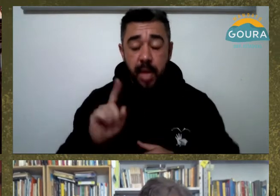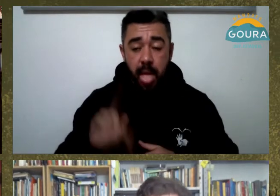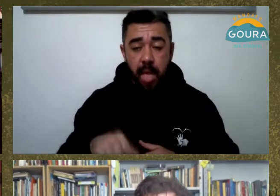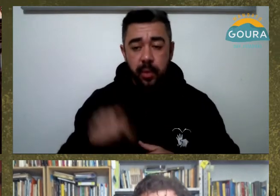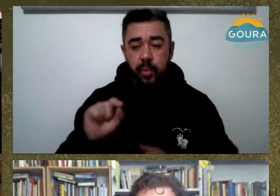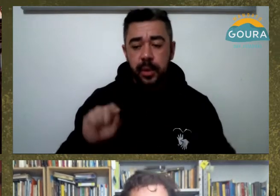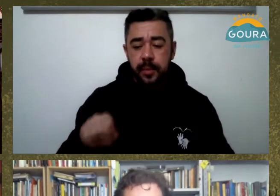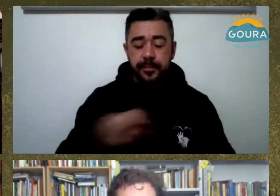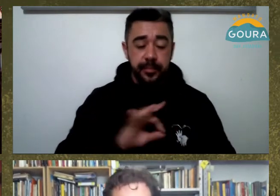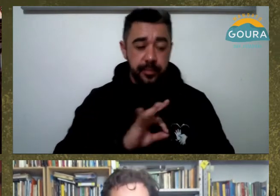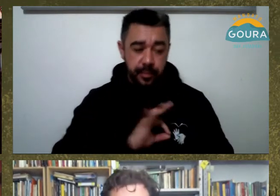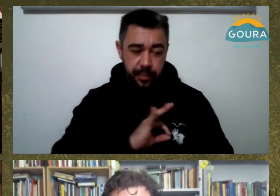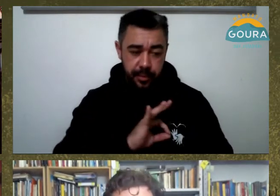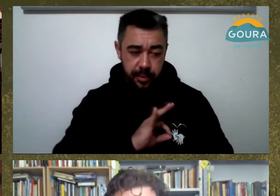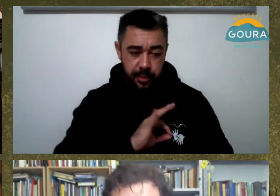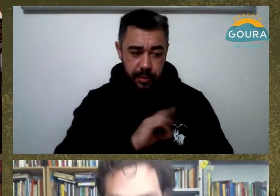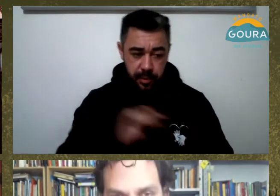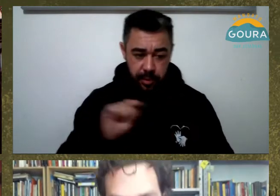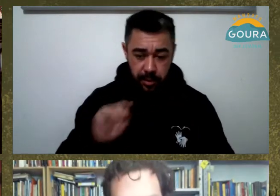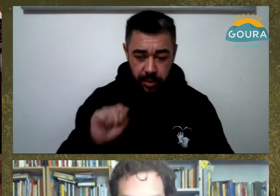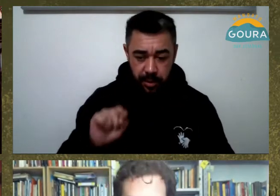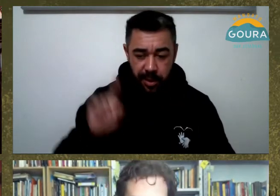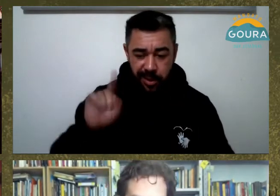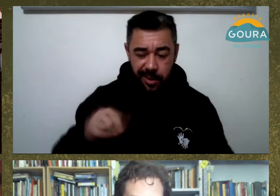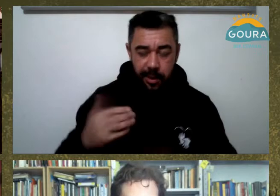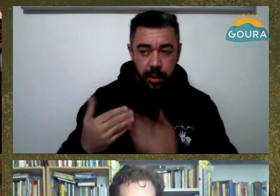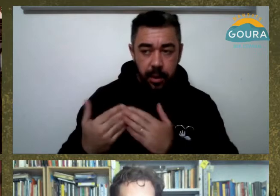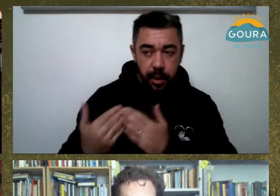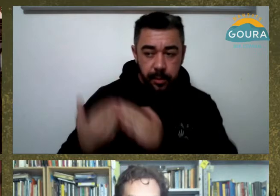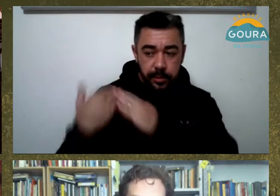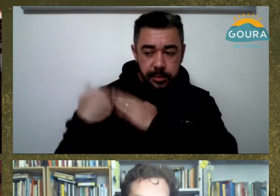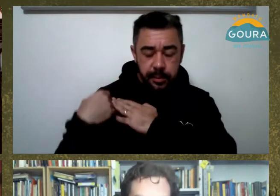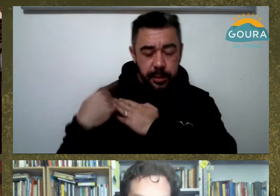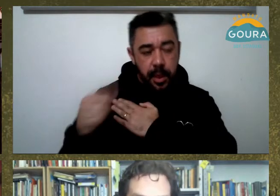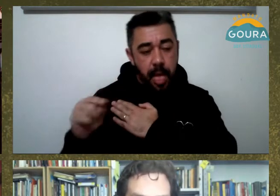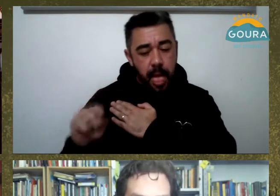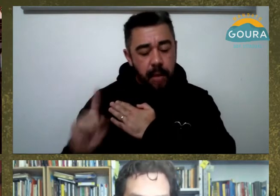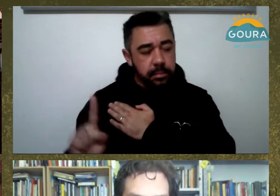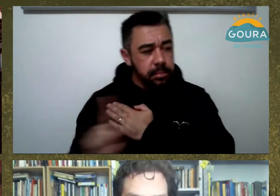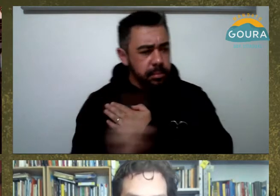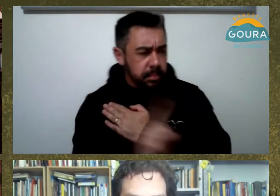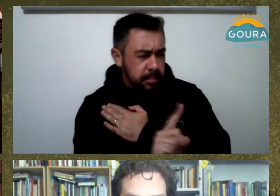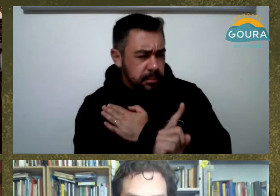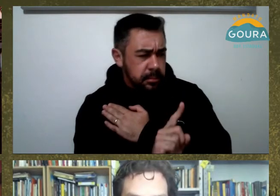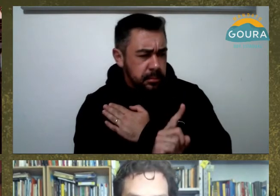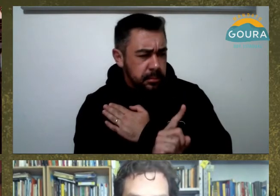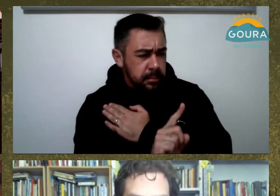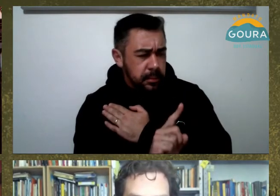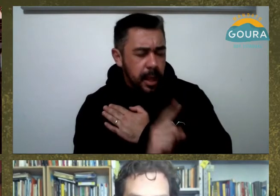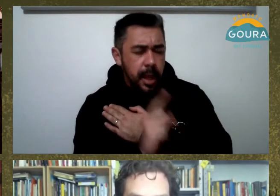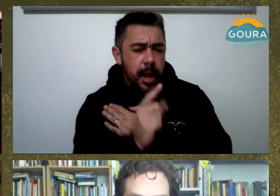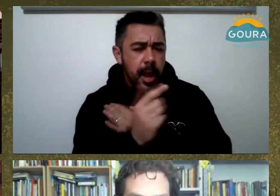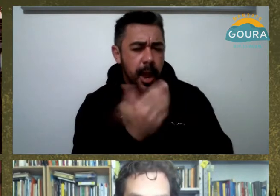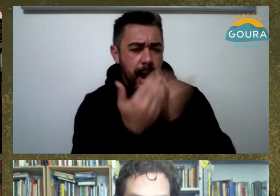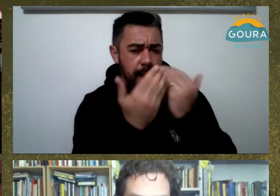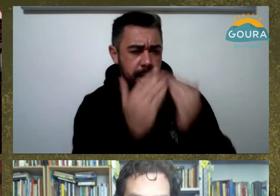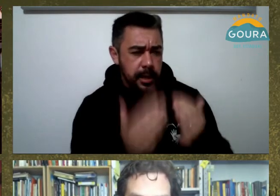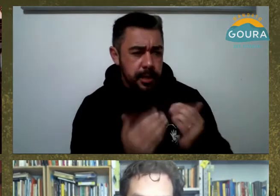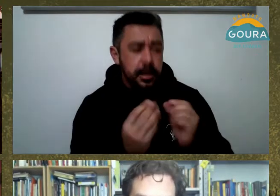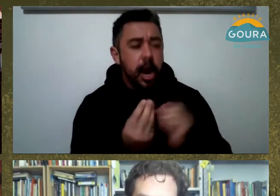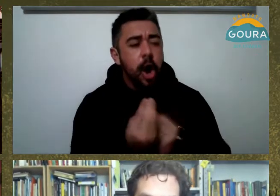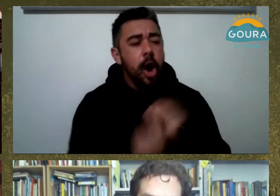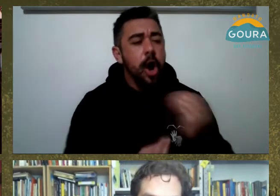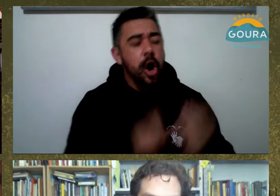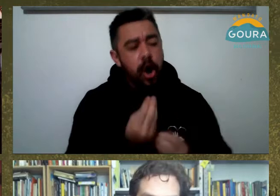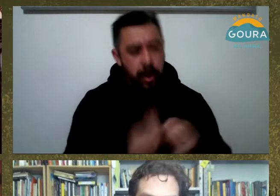policial interveniente que tem a capacidade de decidir se vai desencadear um procedimento